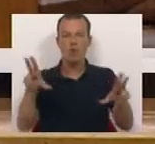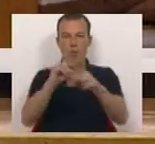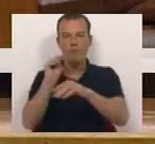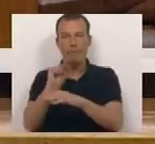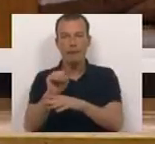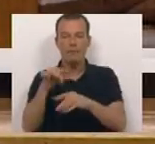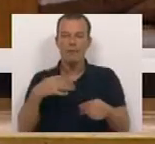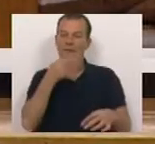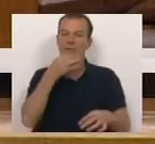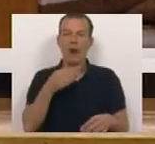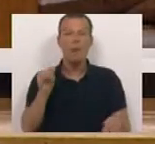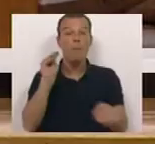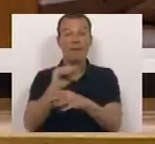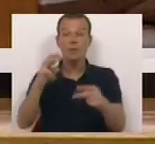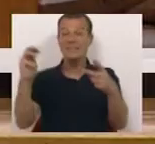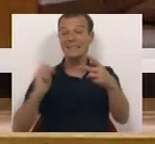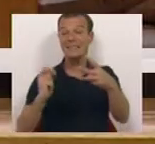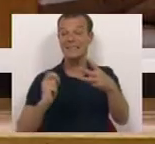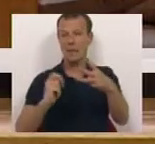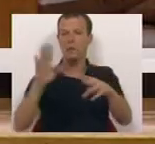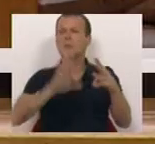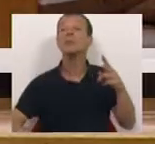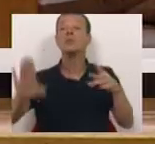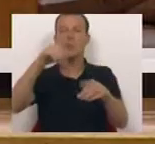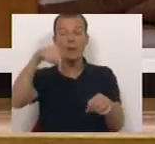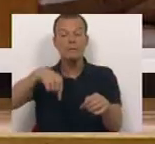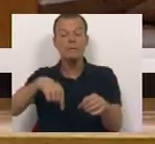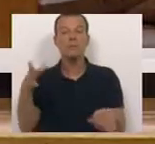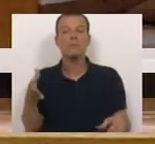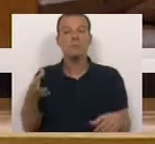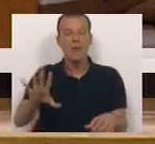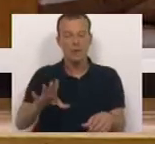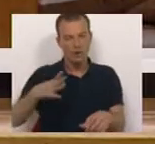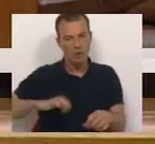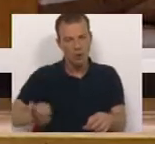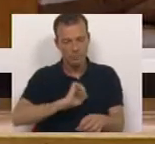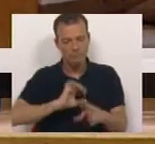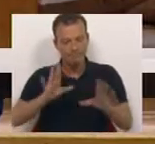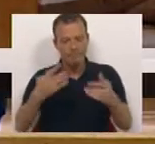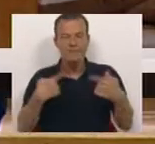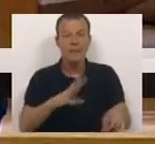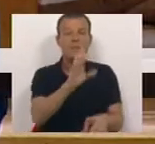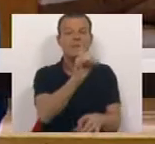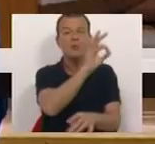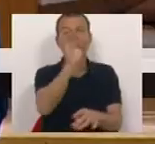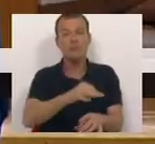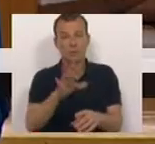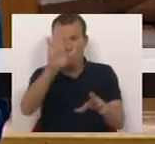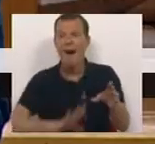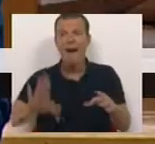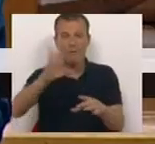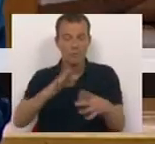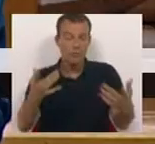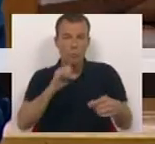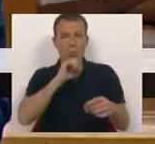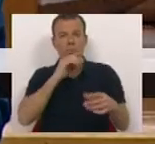do terceiro maior banco nacional a operar no nosso país. Estamos a falar de um banco que tem 16% do mercado nacional e que poderia muito